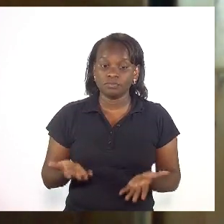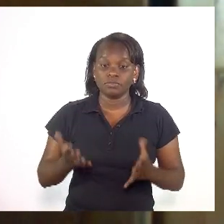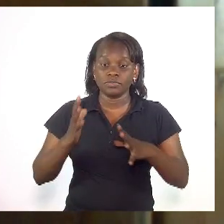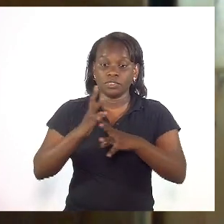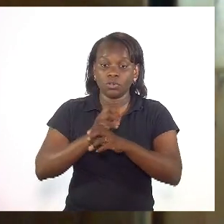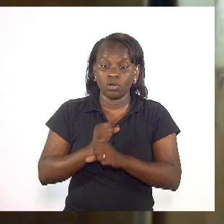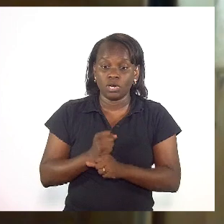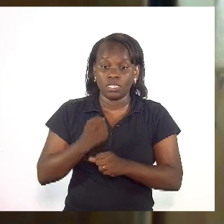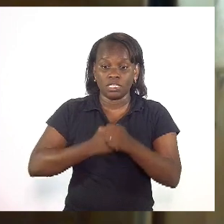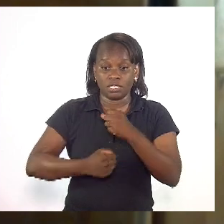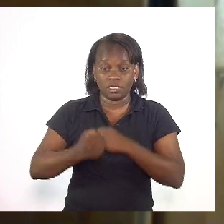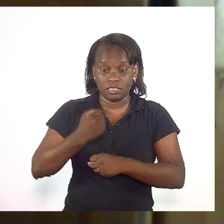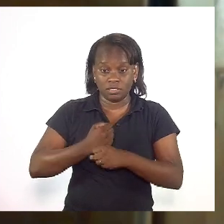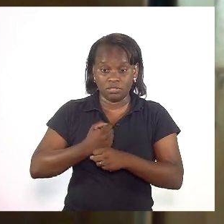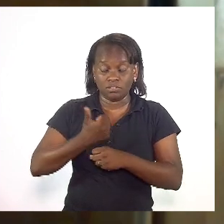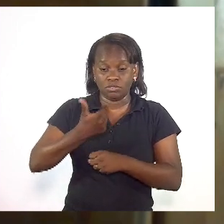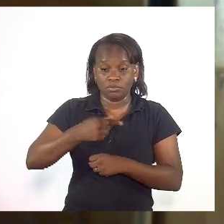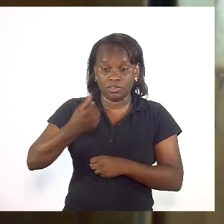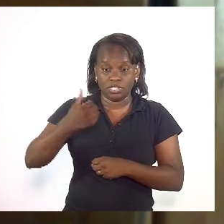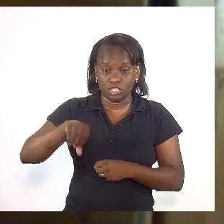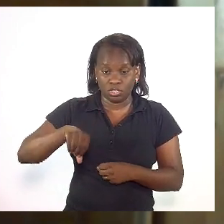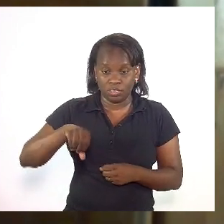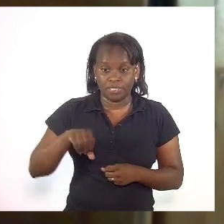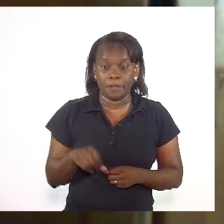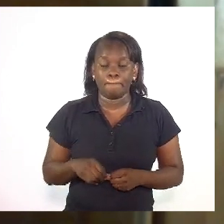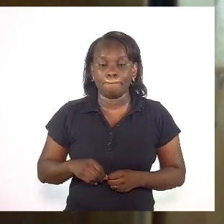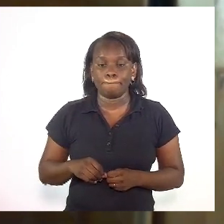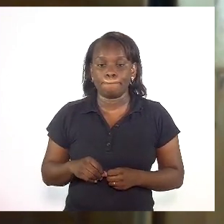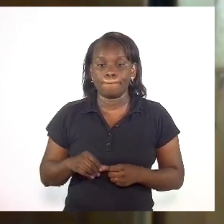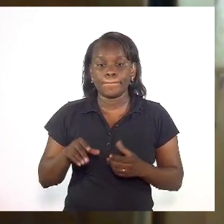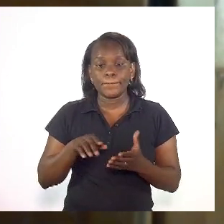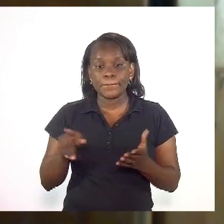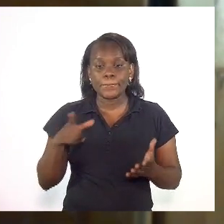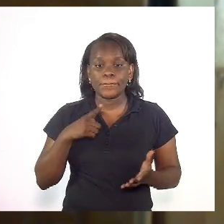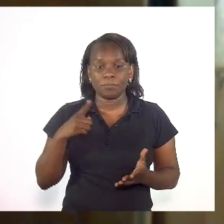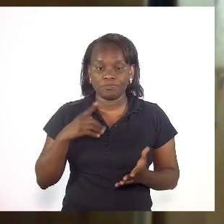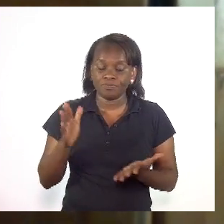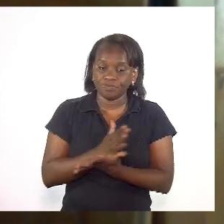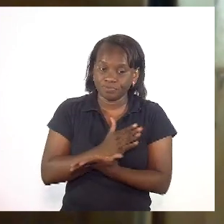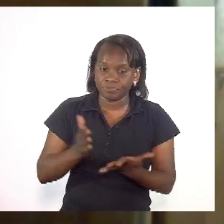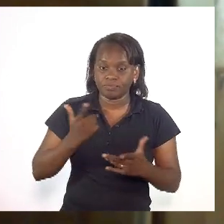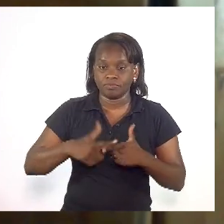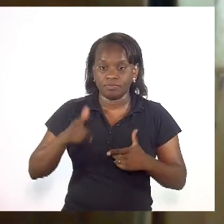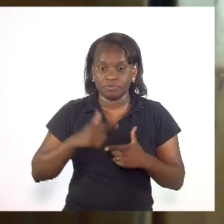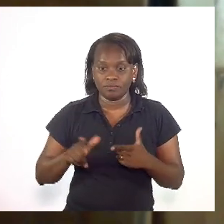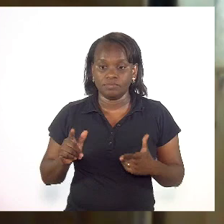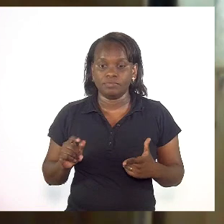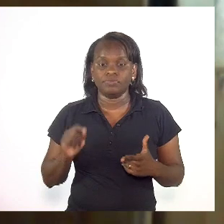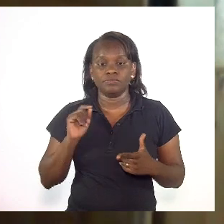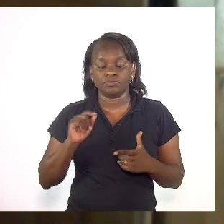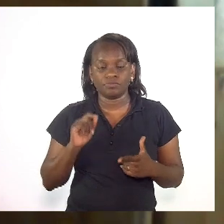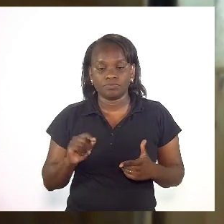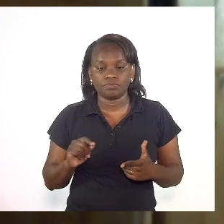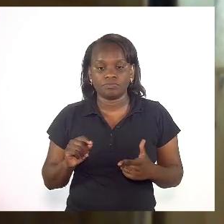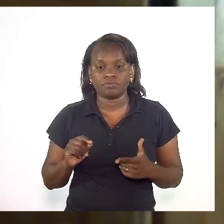18, as contas de 19, elas têm algumas questões que